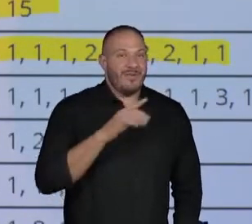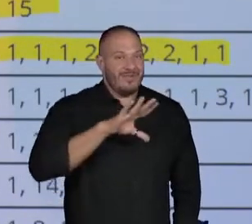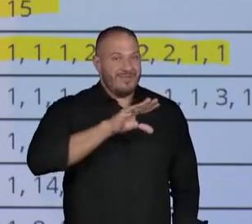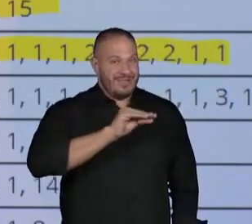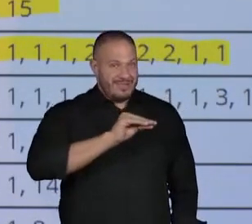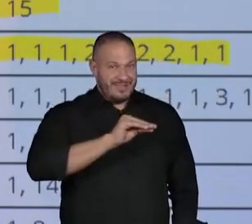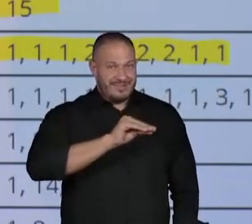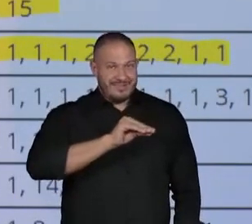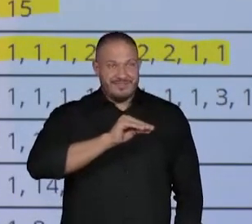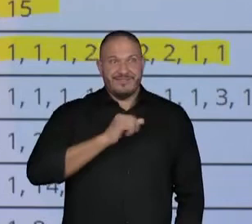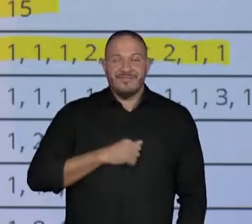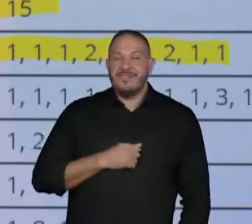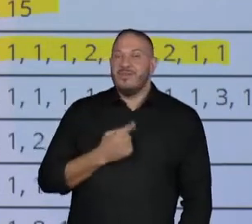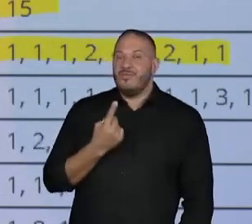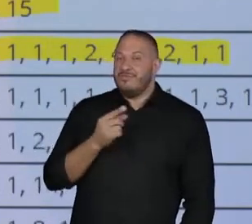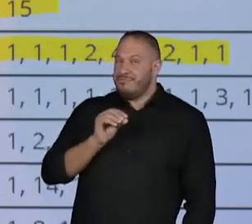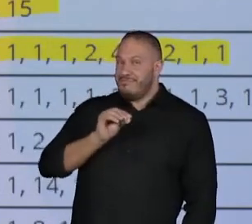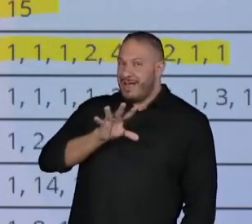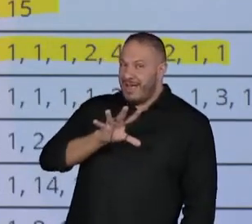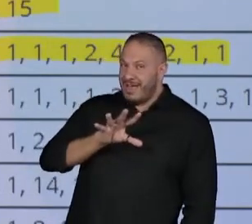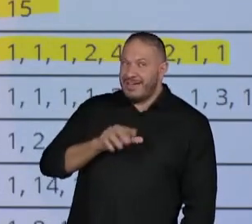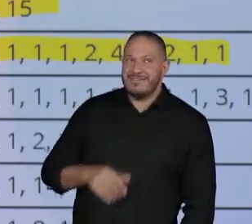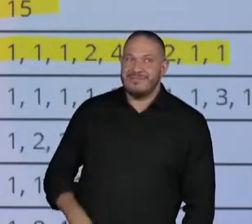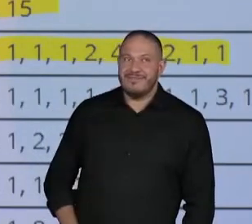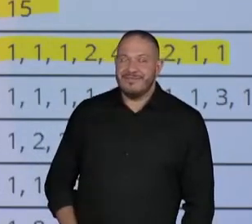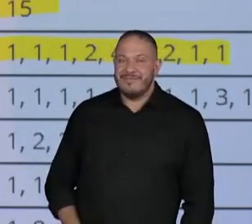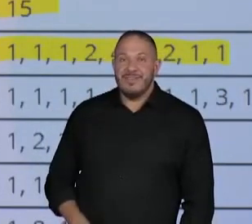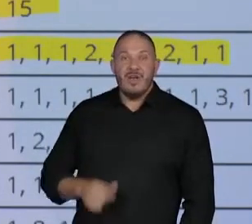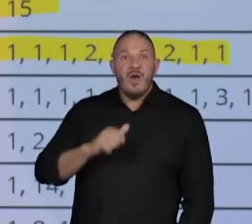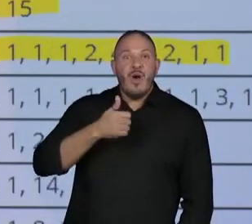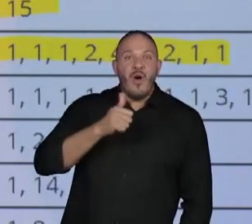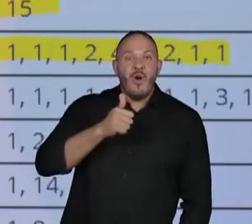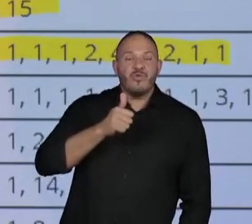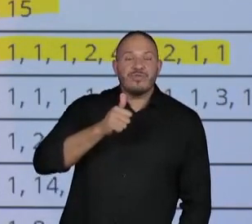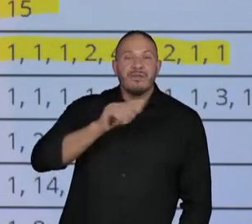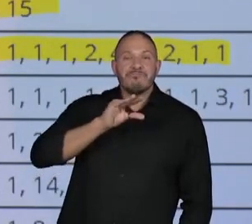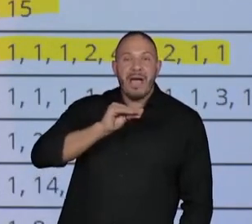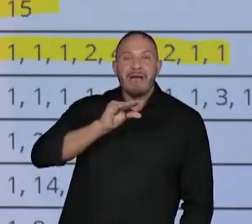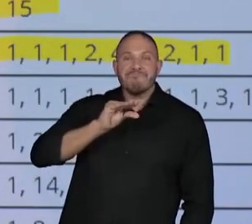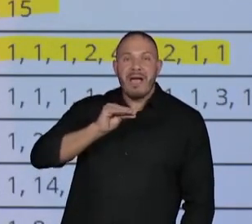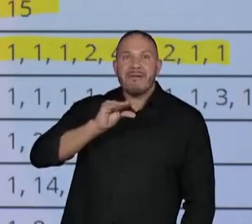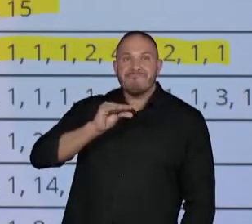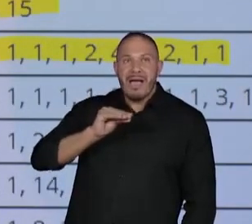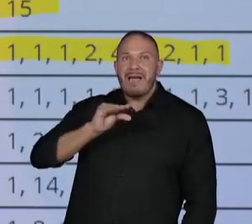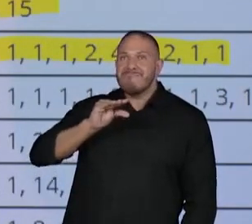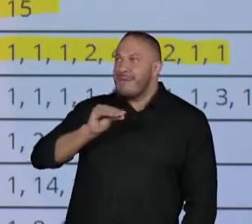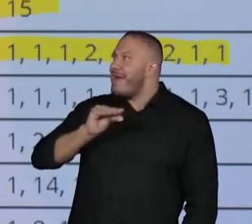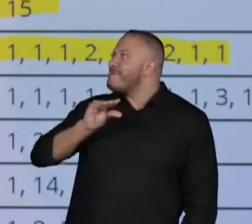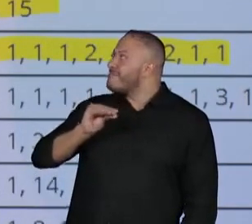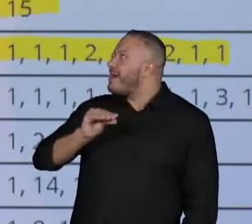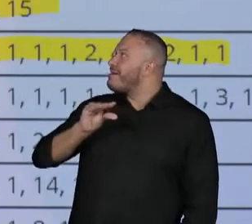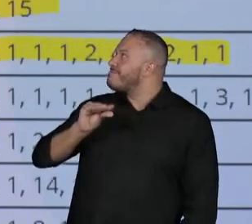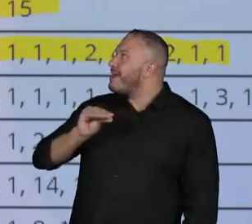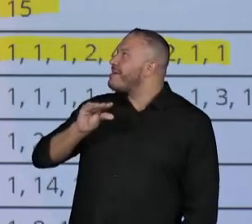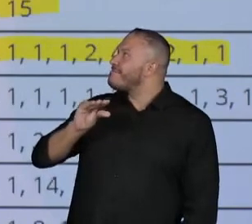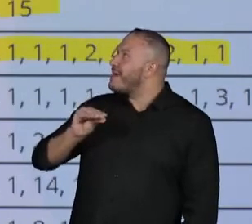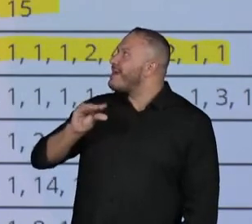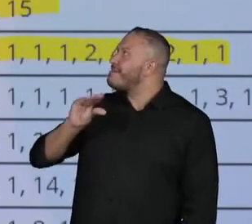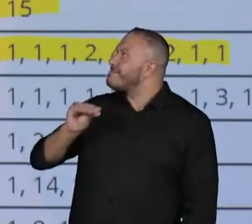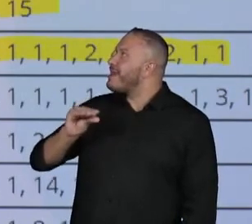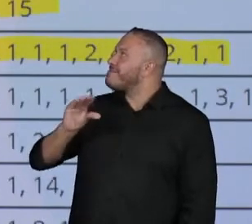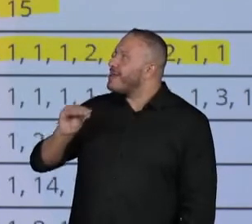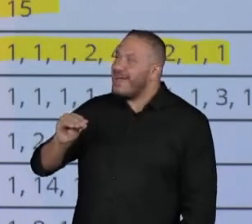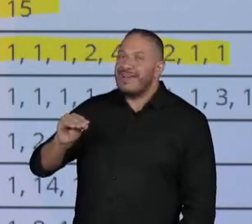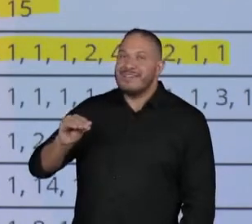desligado. 1 ligado. 11 desligados. 1, 2, 3, 4, 5, 6, 7,